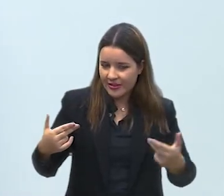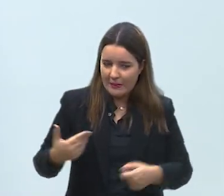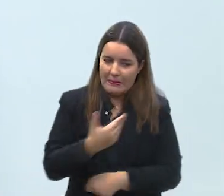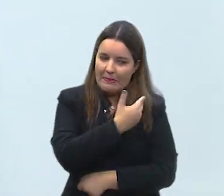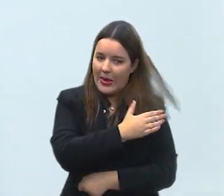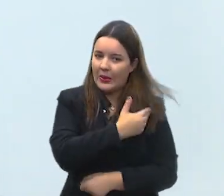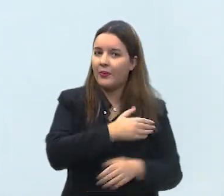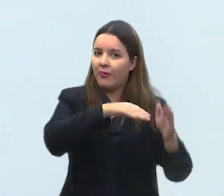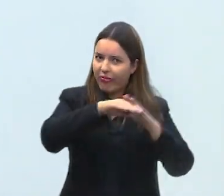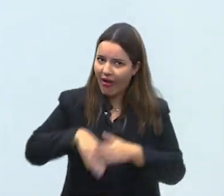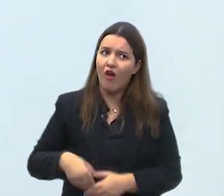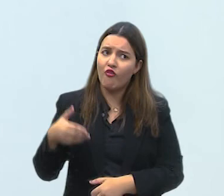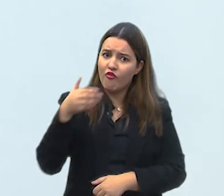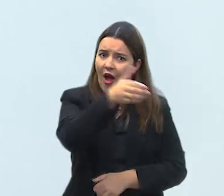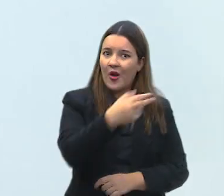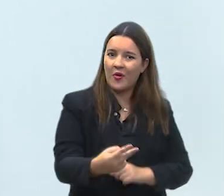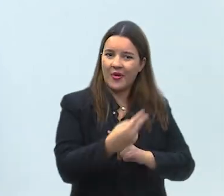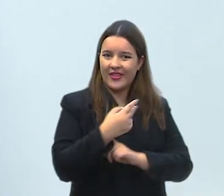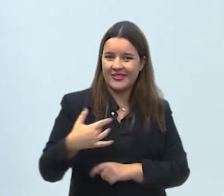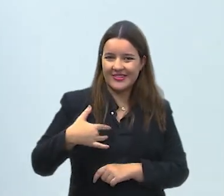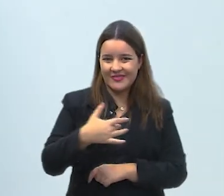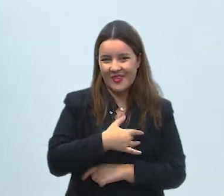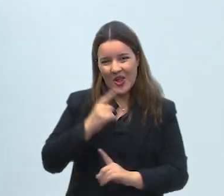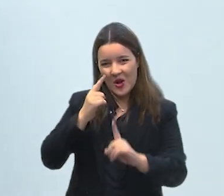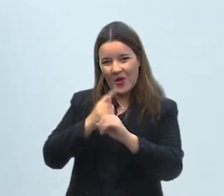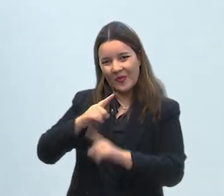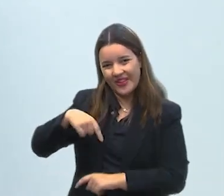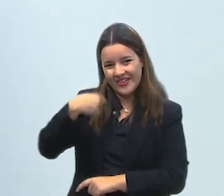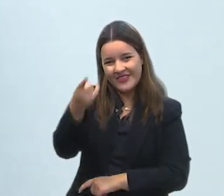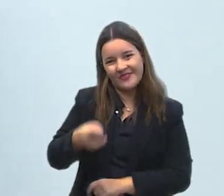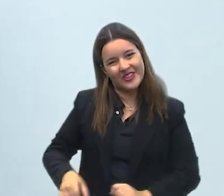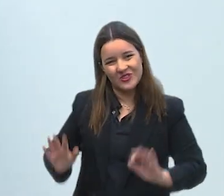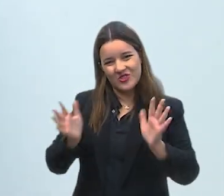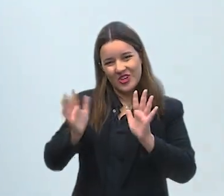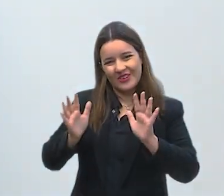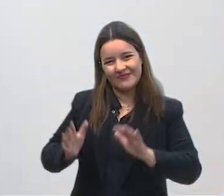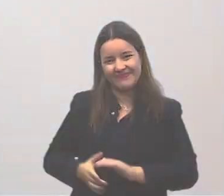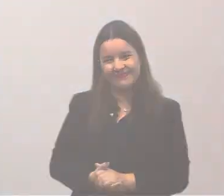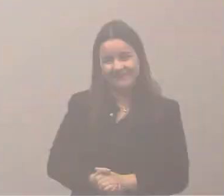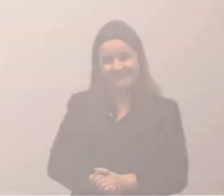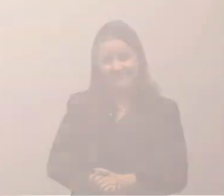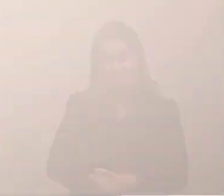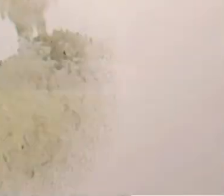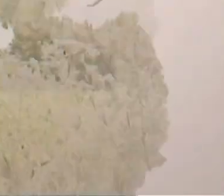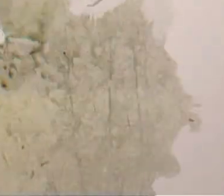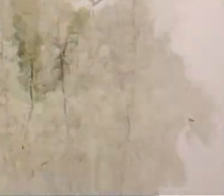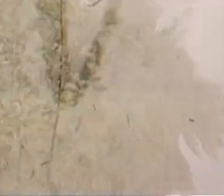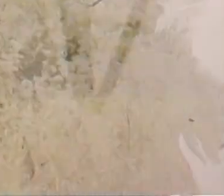preconceito de lado e vai se cuidar, hein? Até nosso próximo encontro. Tchau!